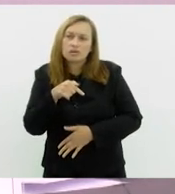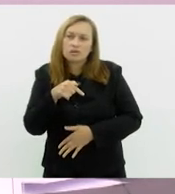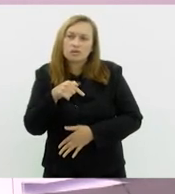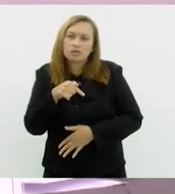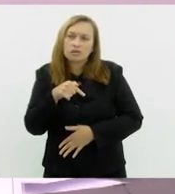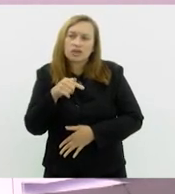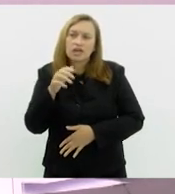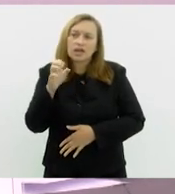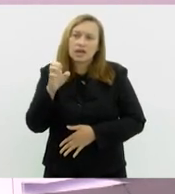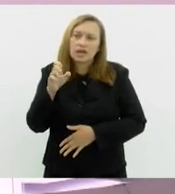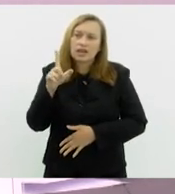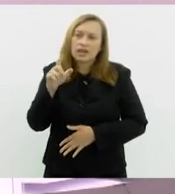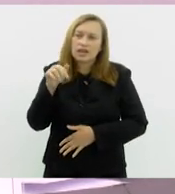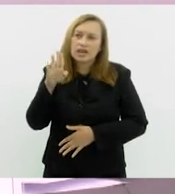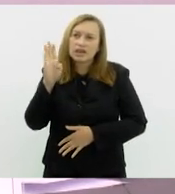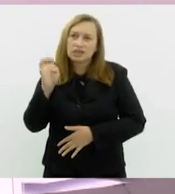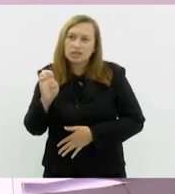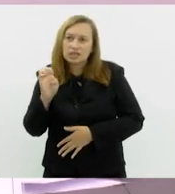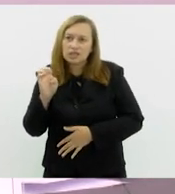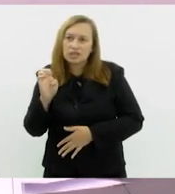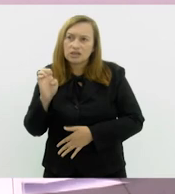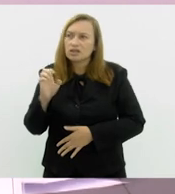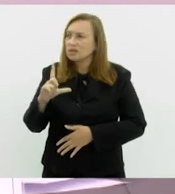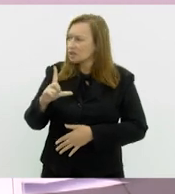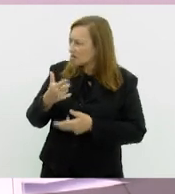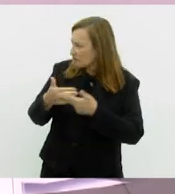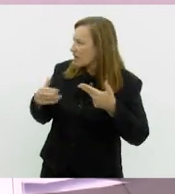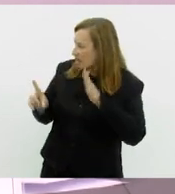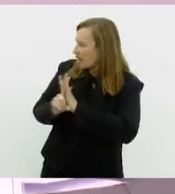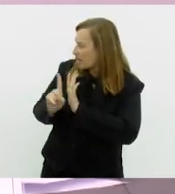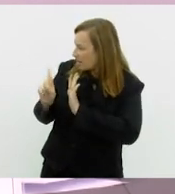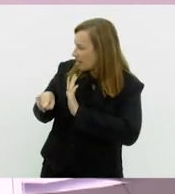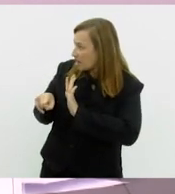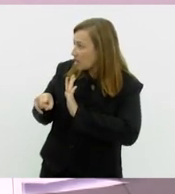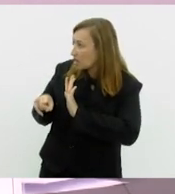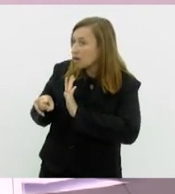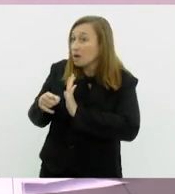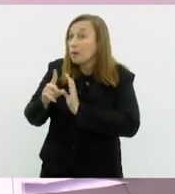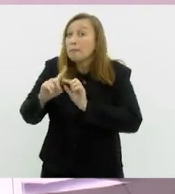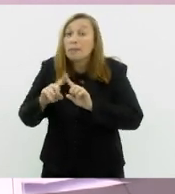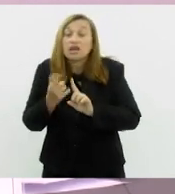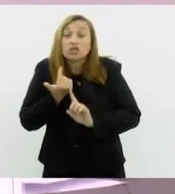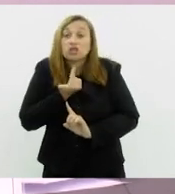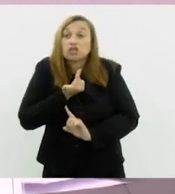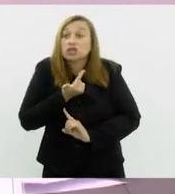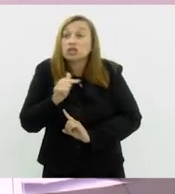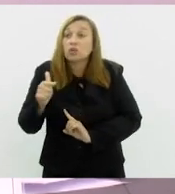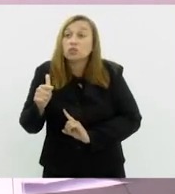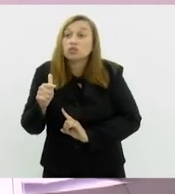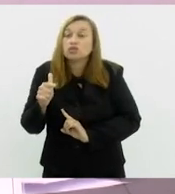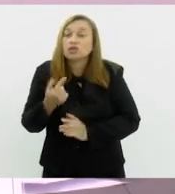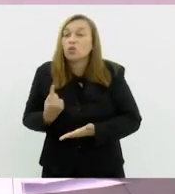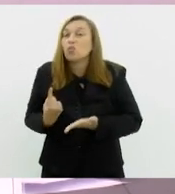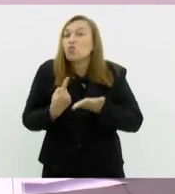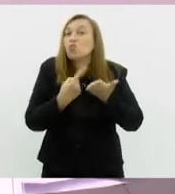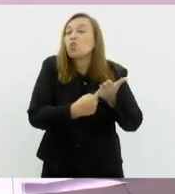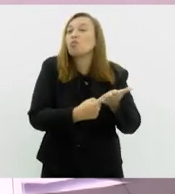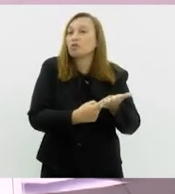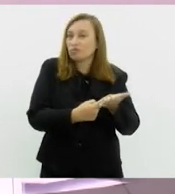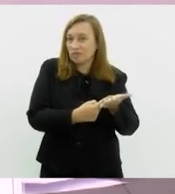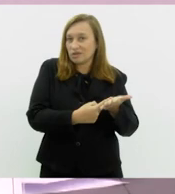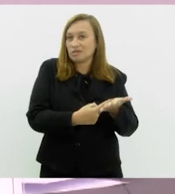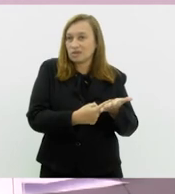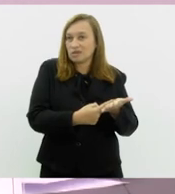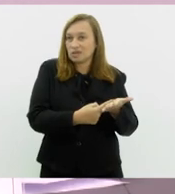a Eliane, a gente tem muitas leis, né? Só que a gente não tem o compromisso